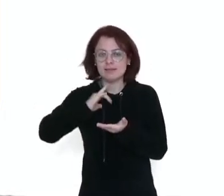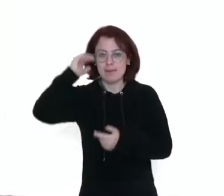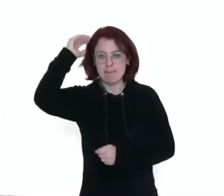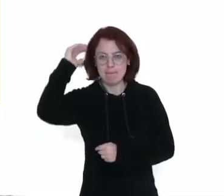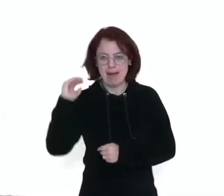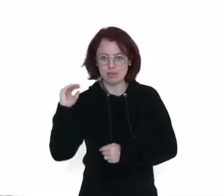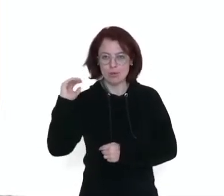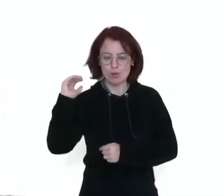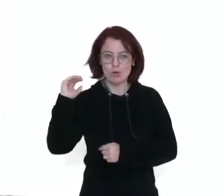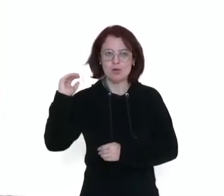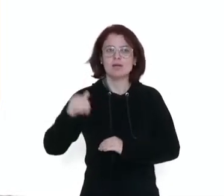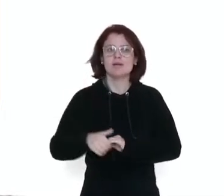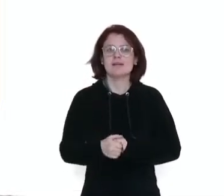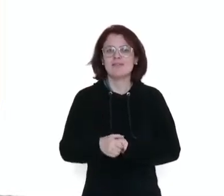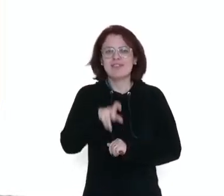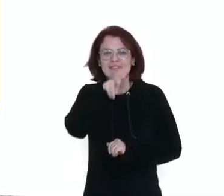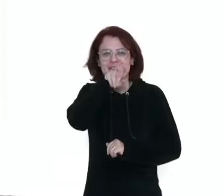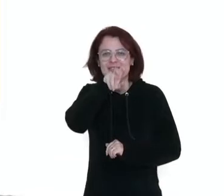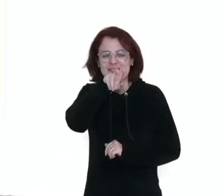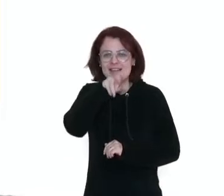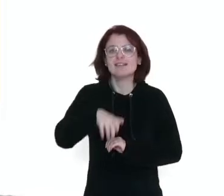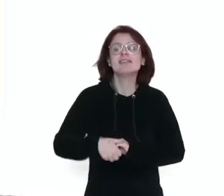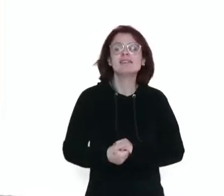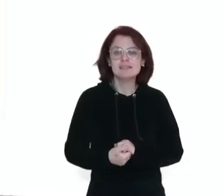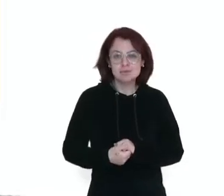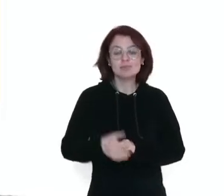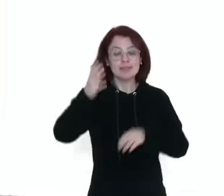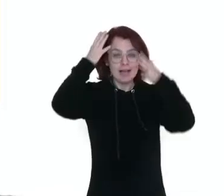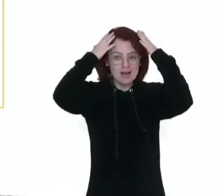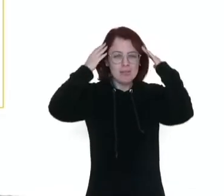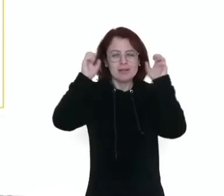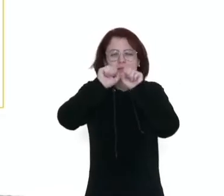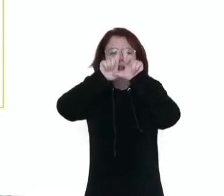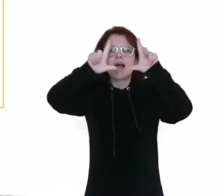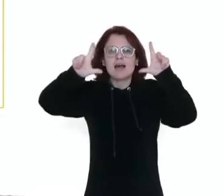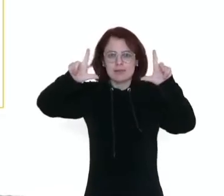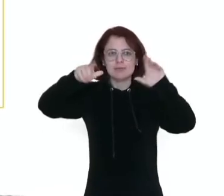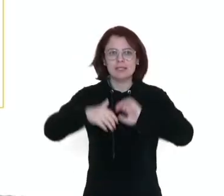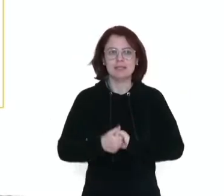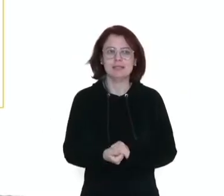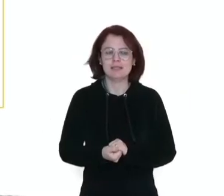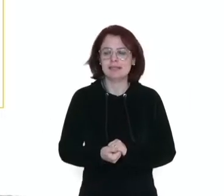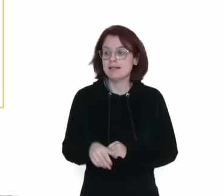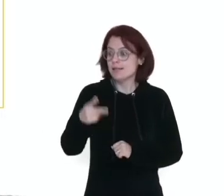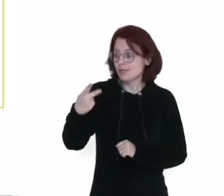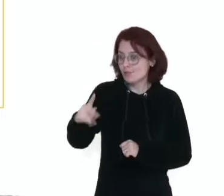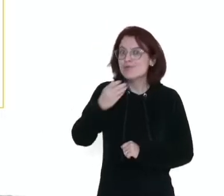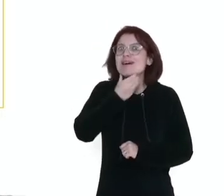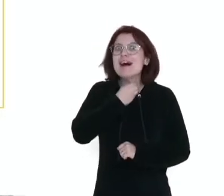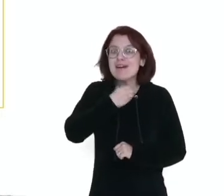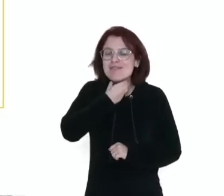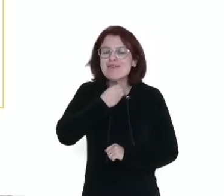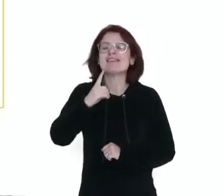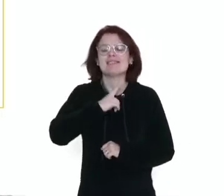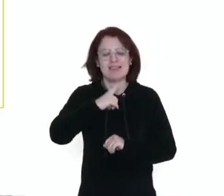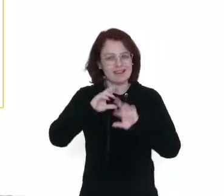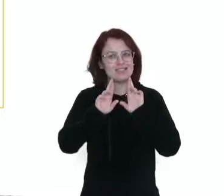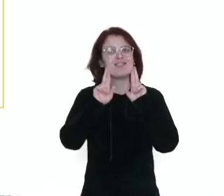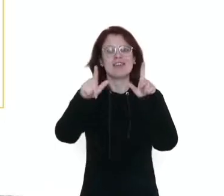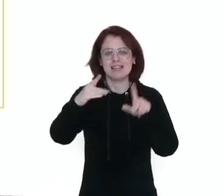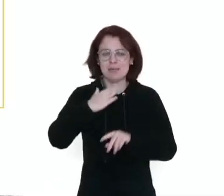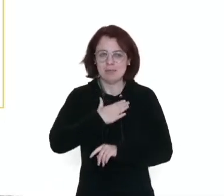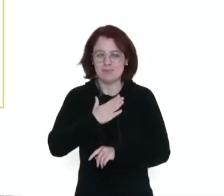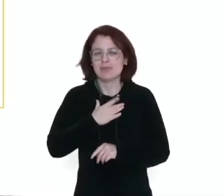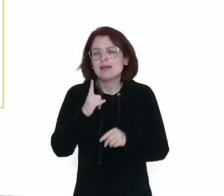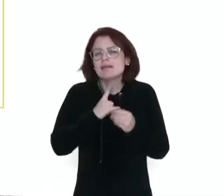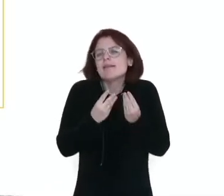do que eu, meio dentuço e tinha os cabelos mais claros. Sua voz também era diferente da minha,